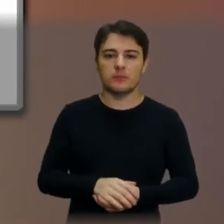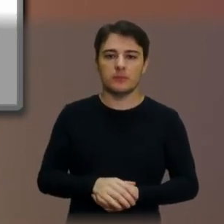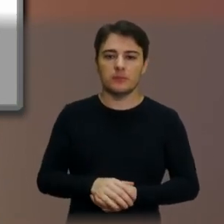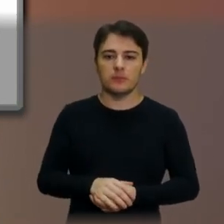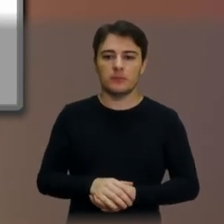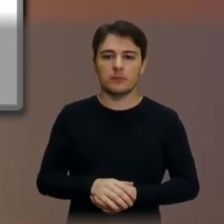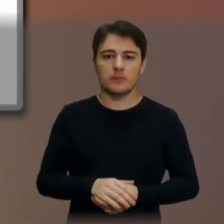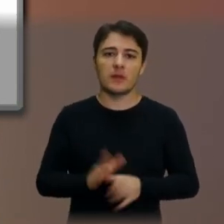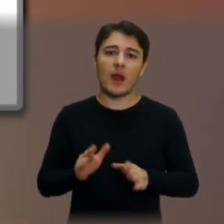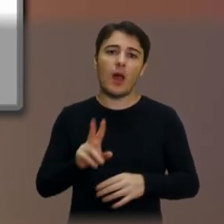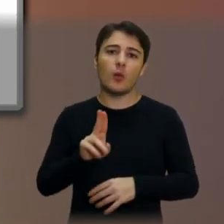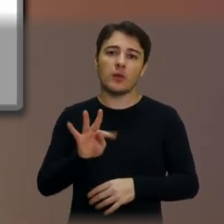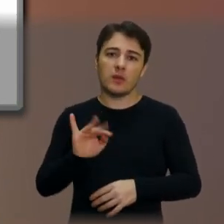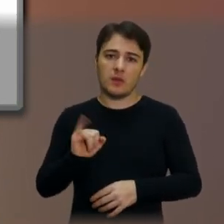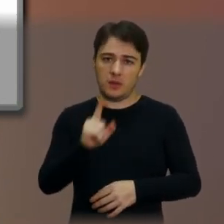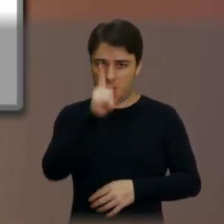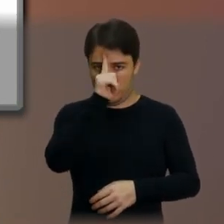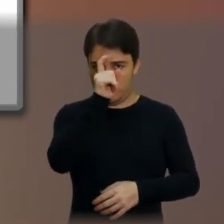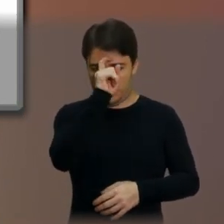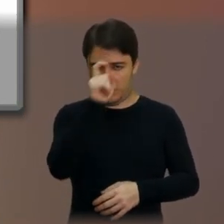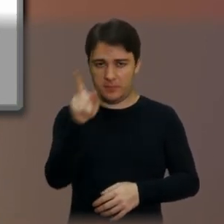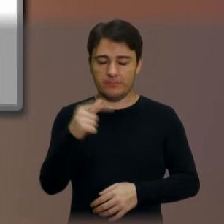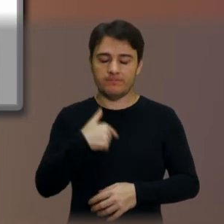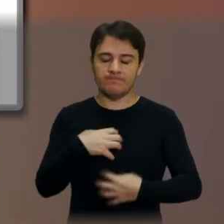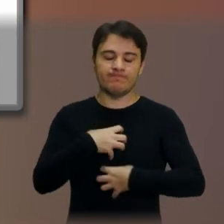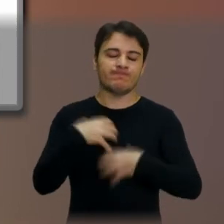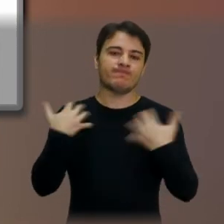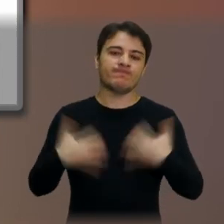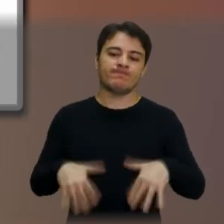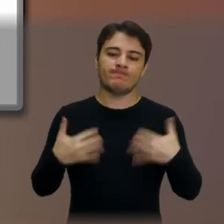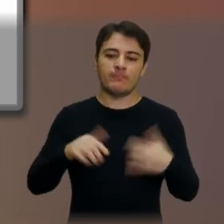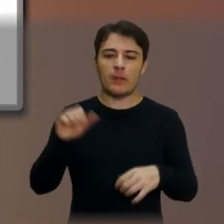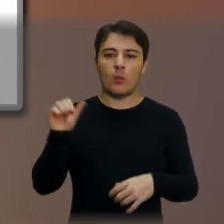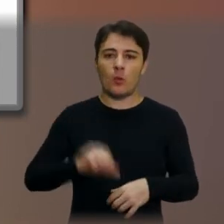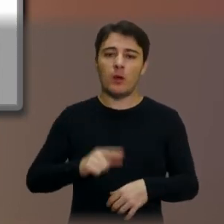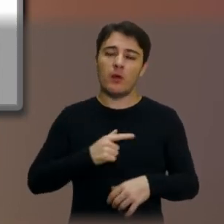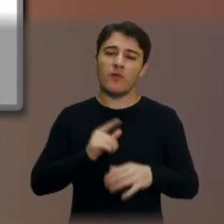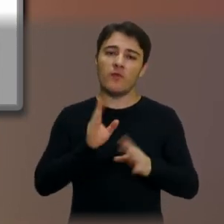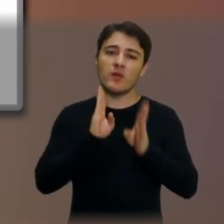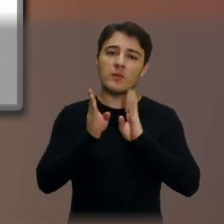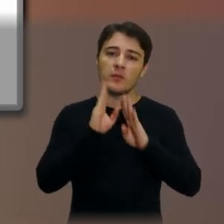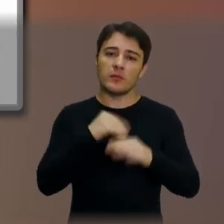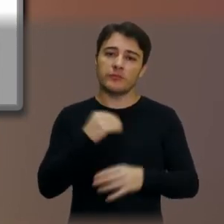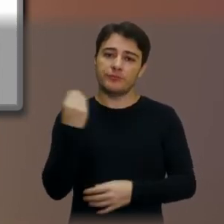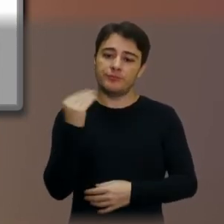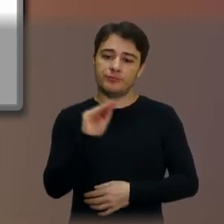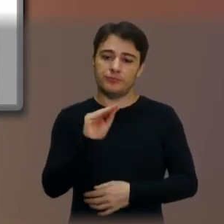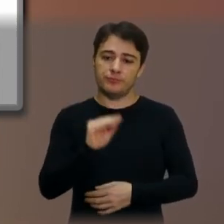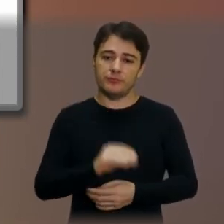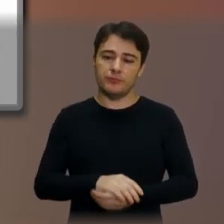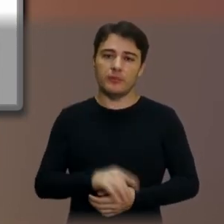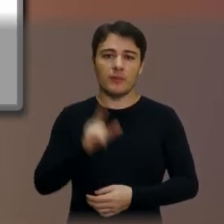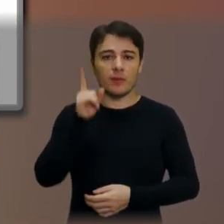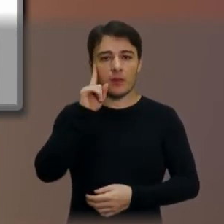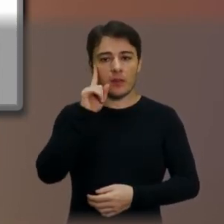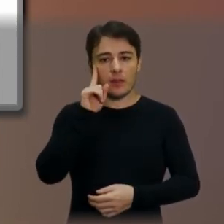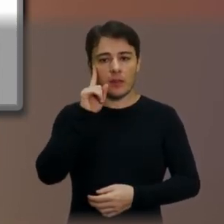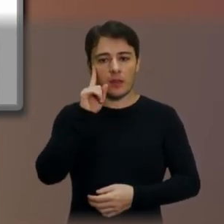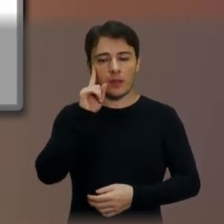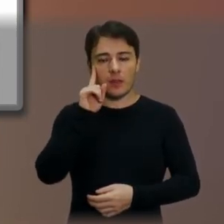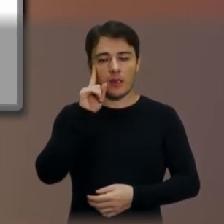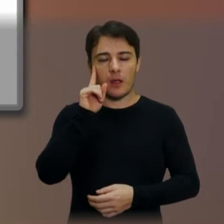né que estava na UTI foi um dos piores possíveis e coloquei no meu Facebook dessa forma cinco do 3D